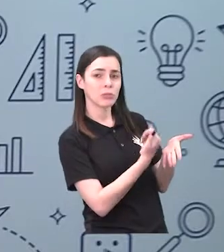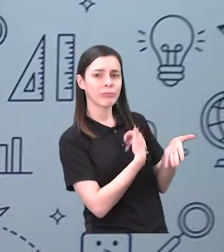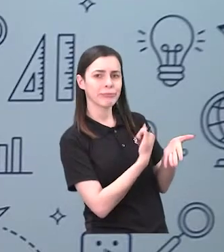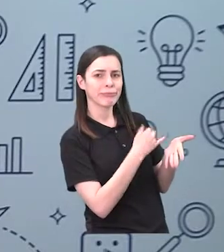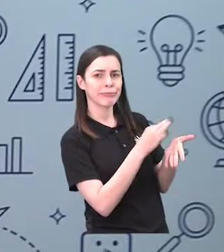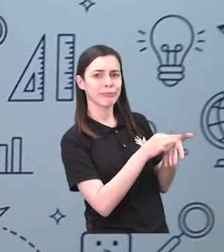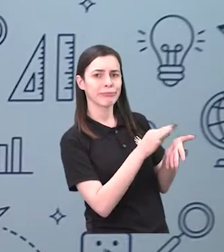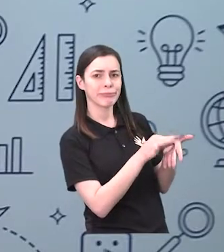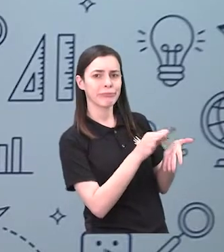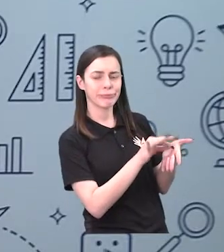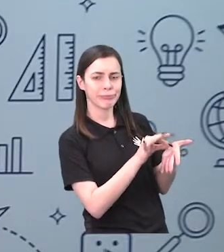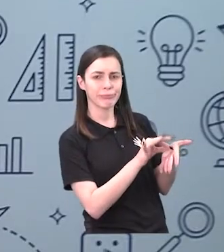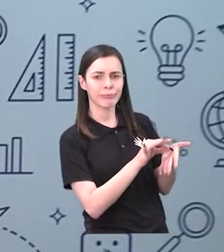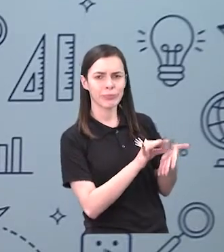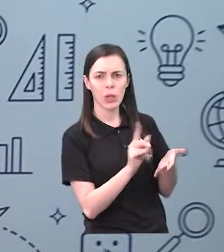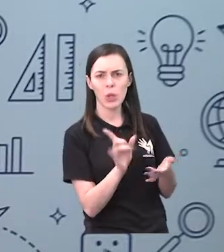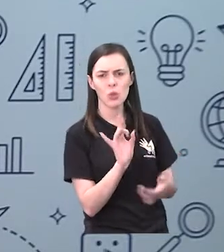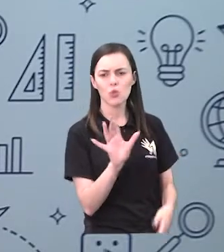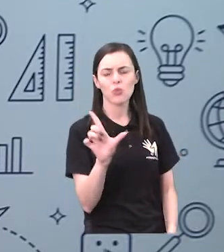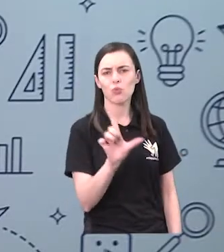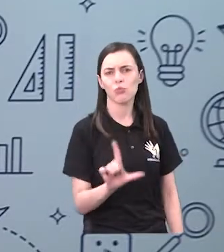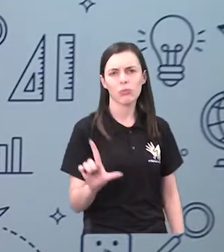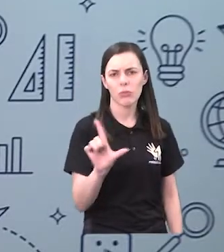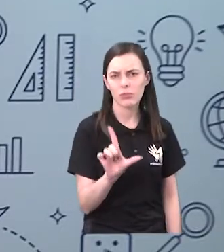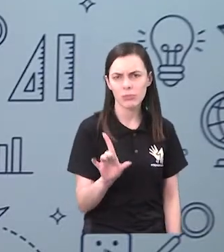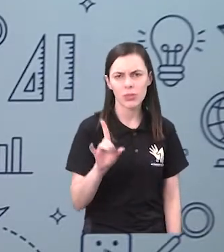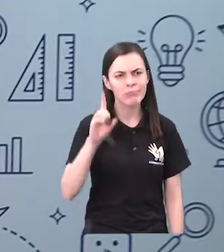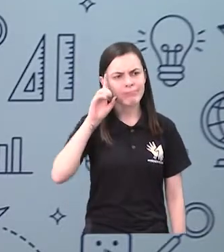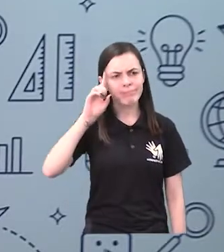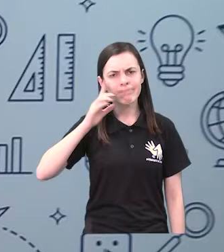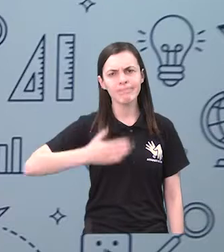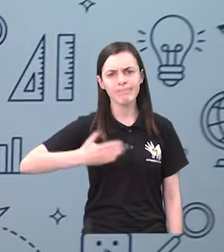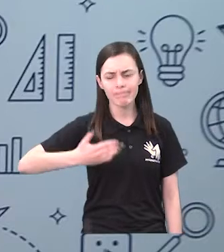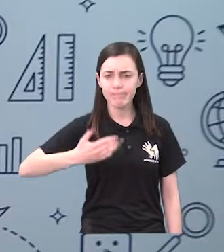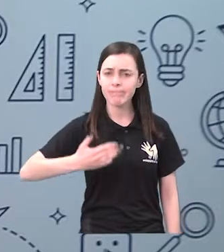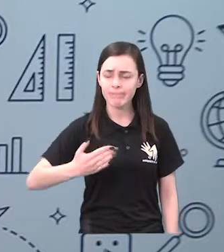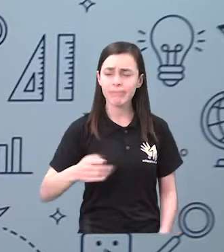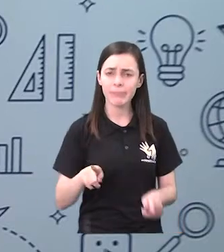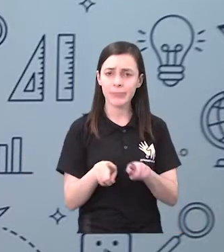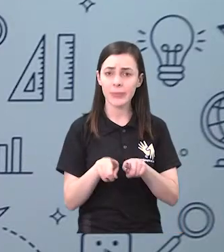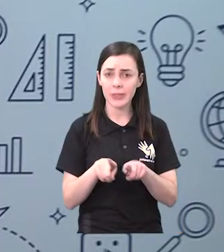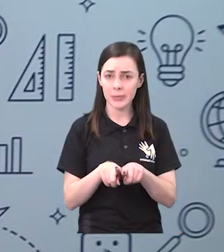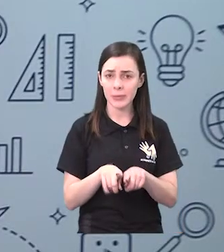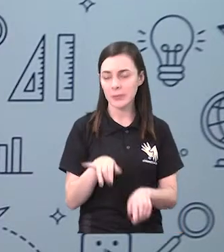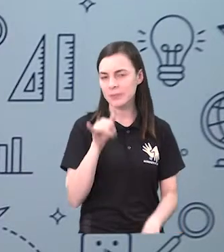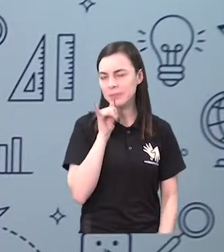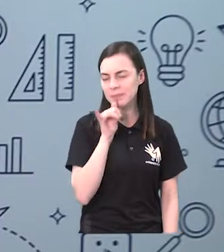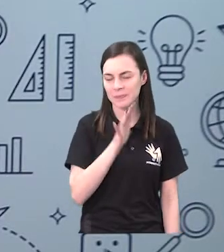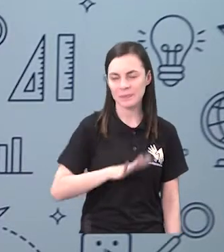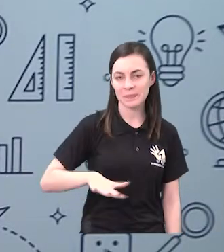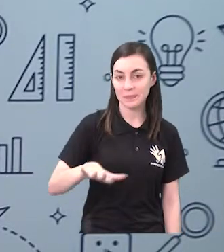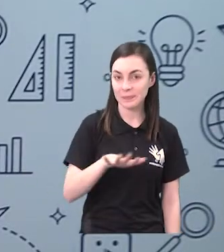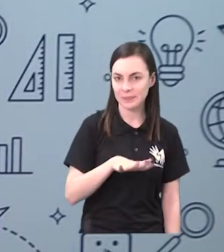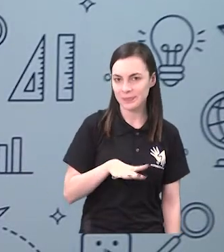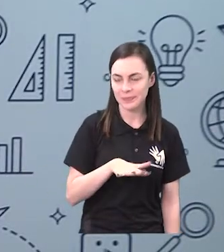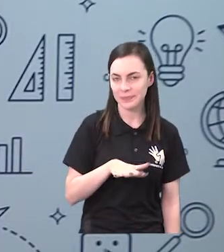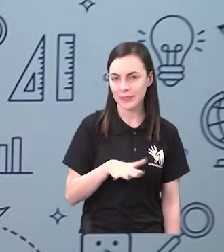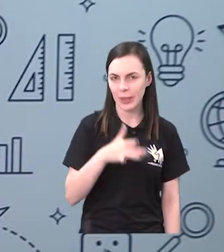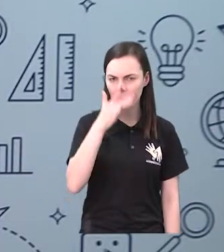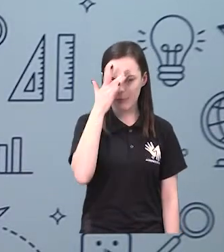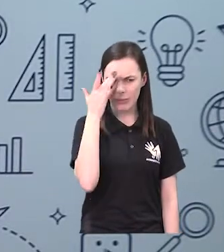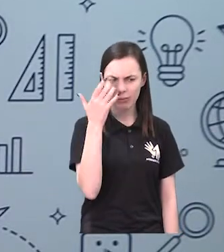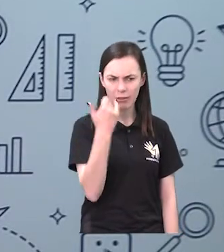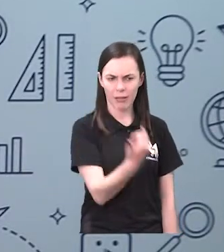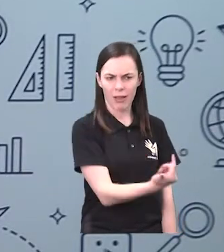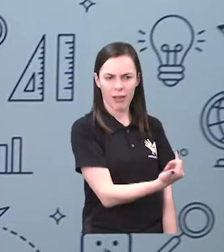pessoa que estava contando uma história para você não digo só na literatura no nosso dia a dia mesmo você já se pegou numa situação